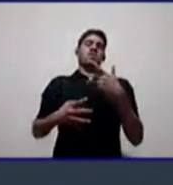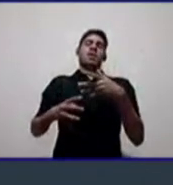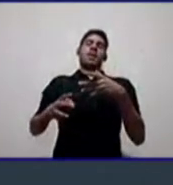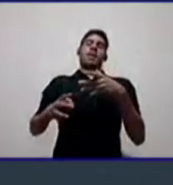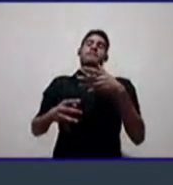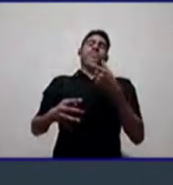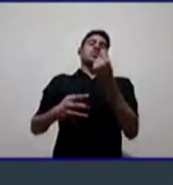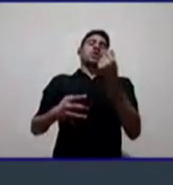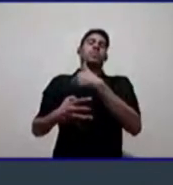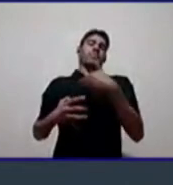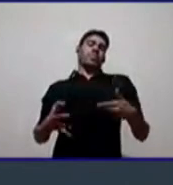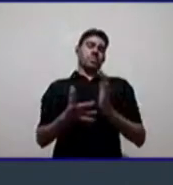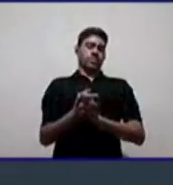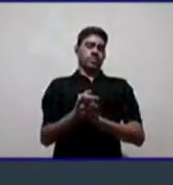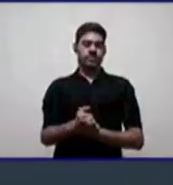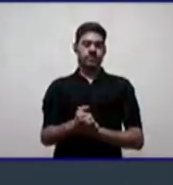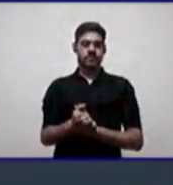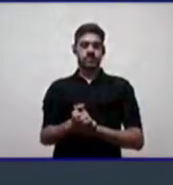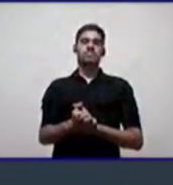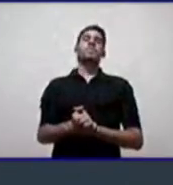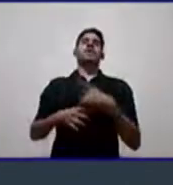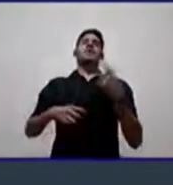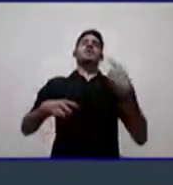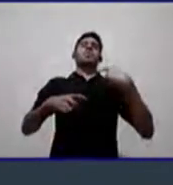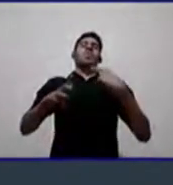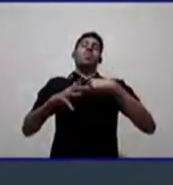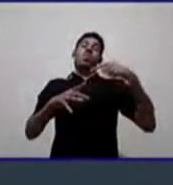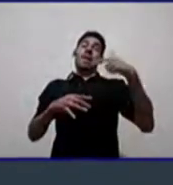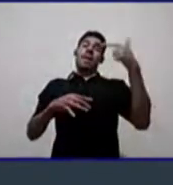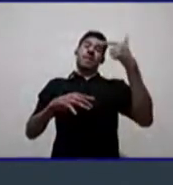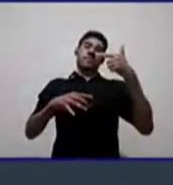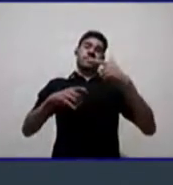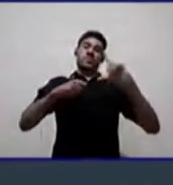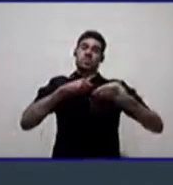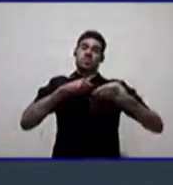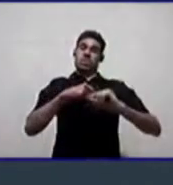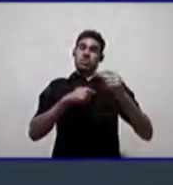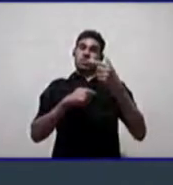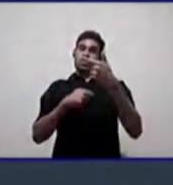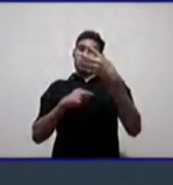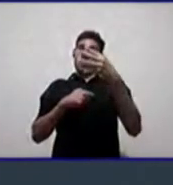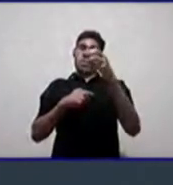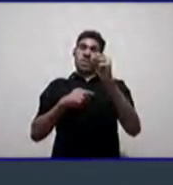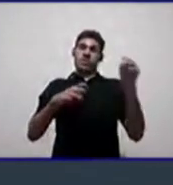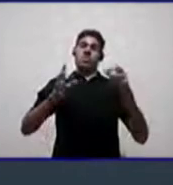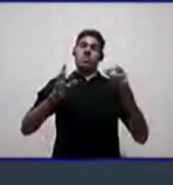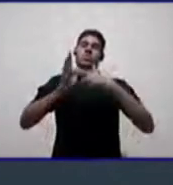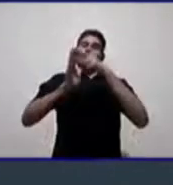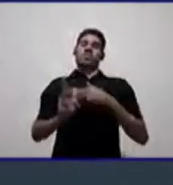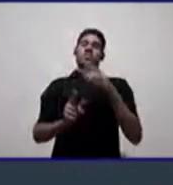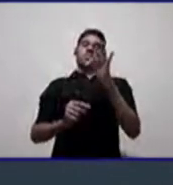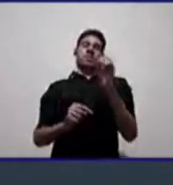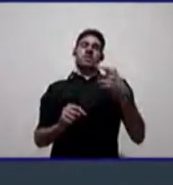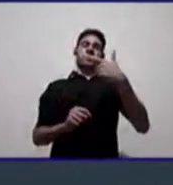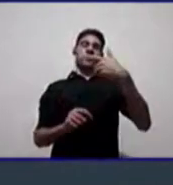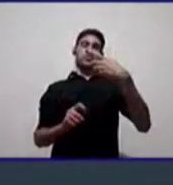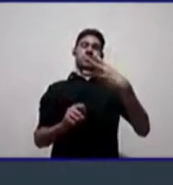na dicção expressa do parágrafo 2º do artigo 48 da resolução TSE